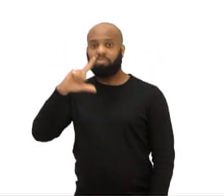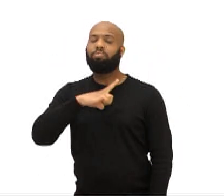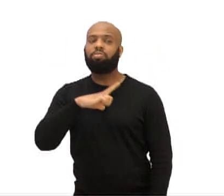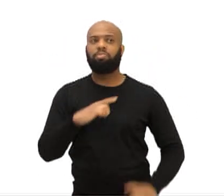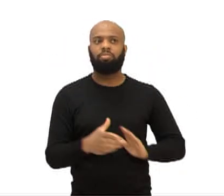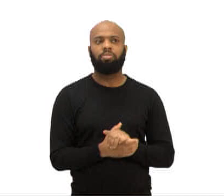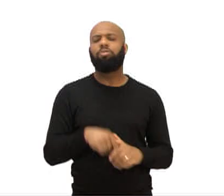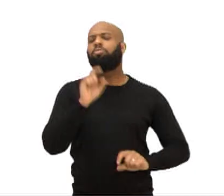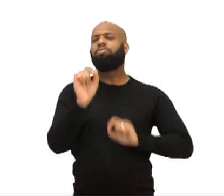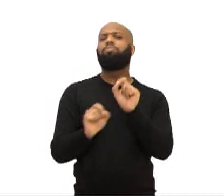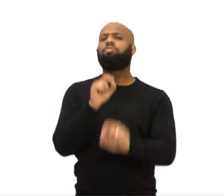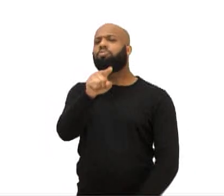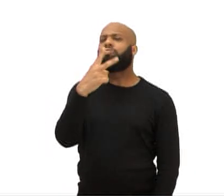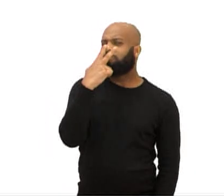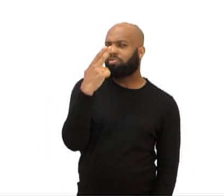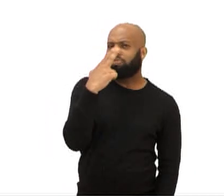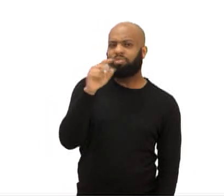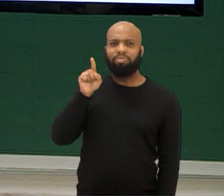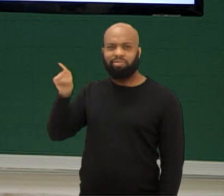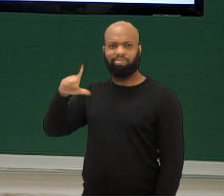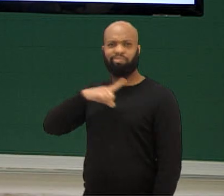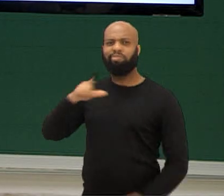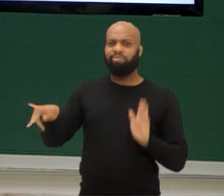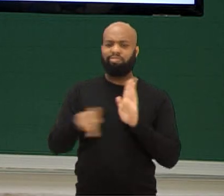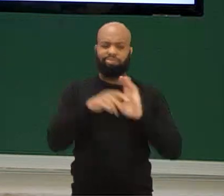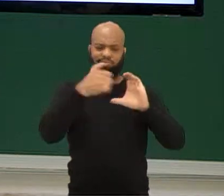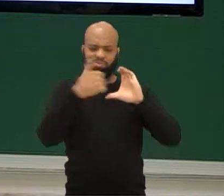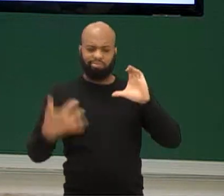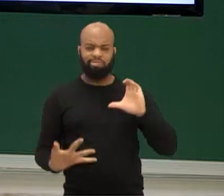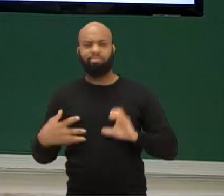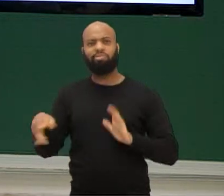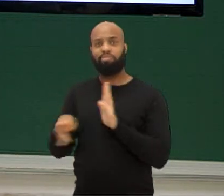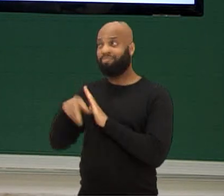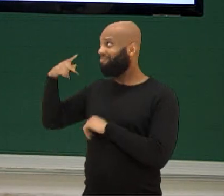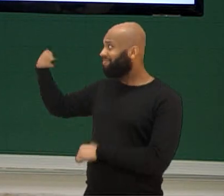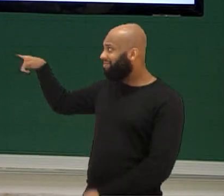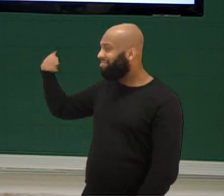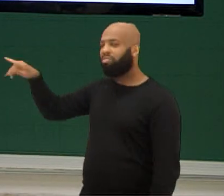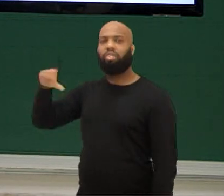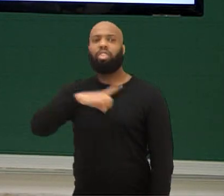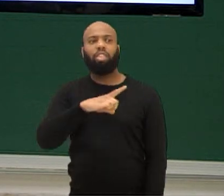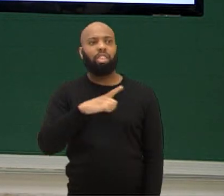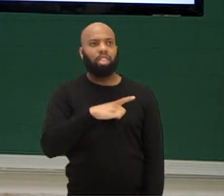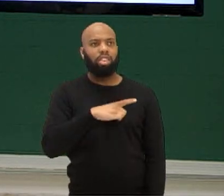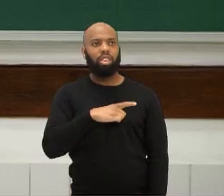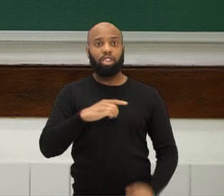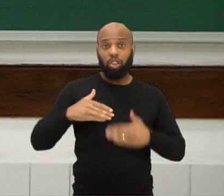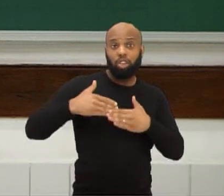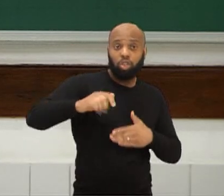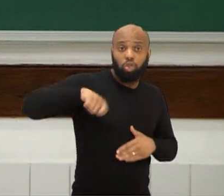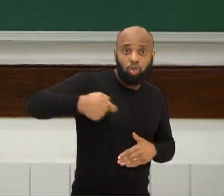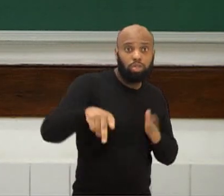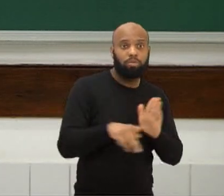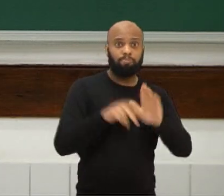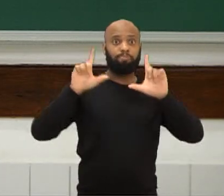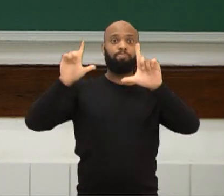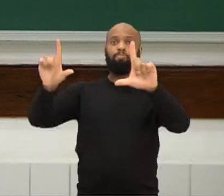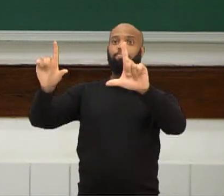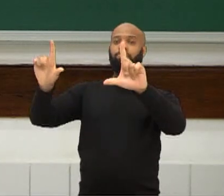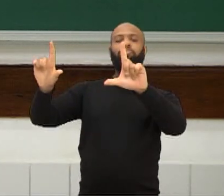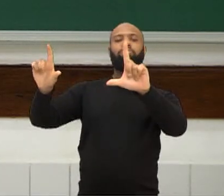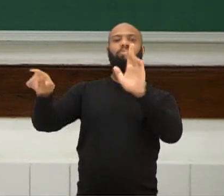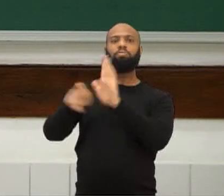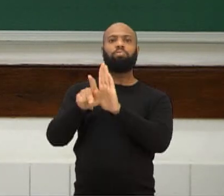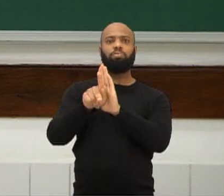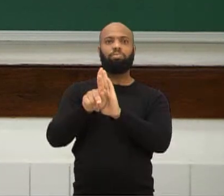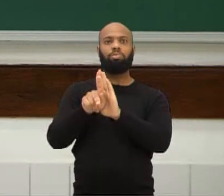Então, o que vocês acham que ela tem? Quais são as características que ela tem a partir da olhada, a